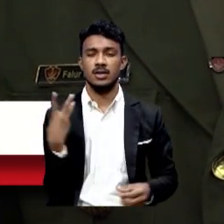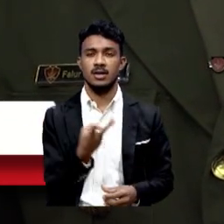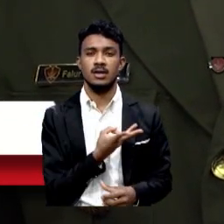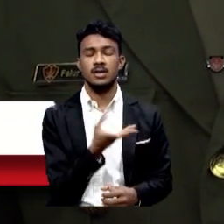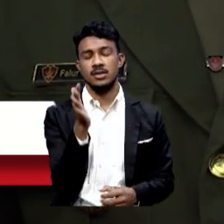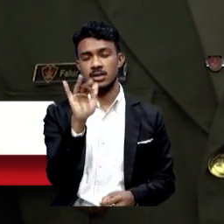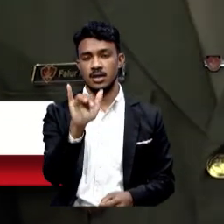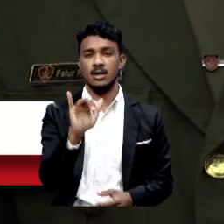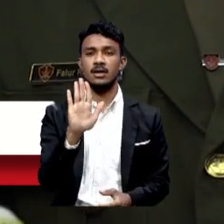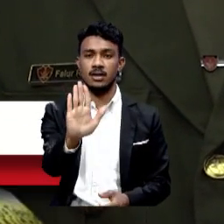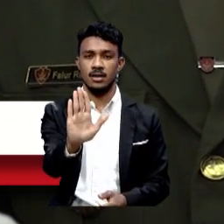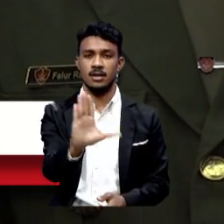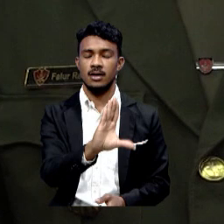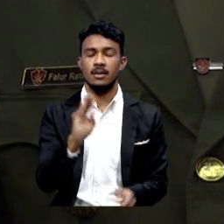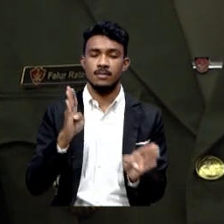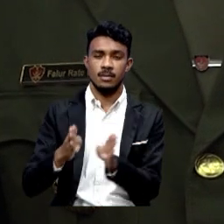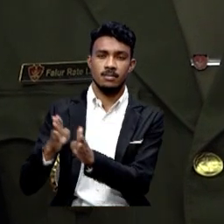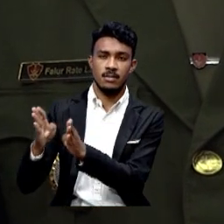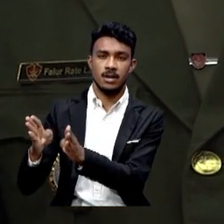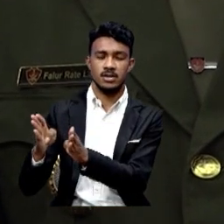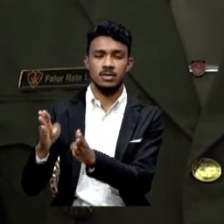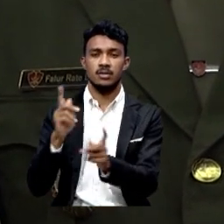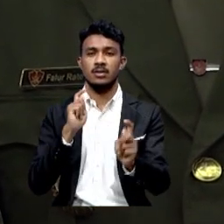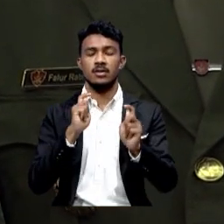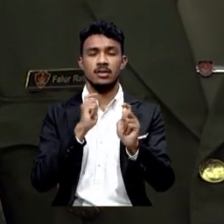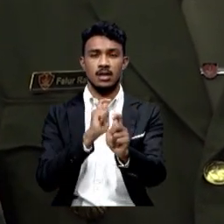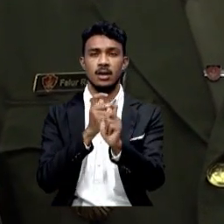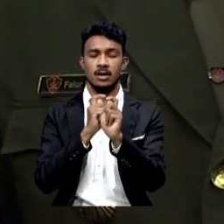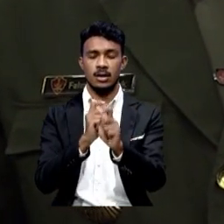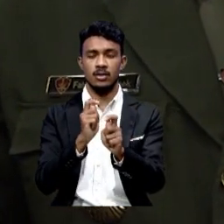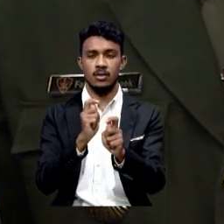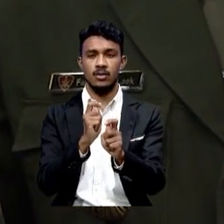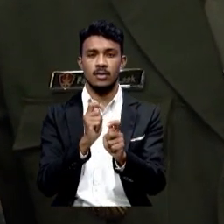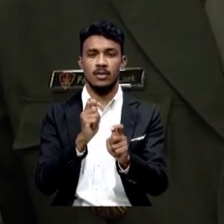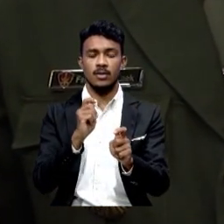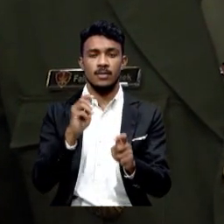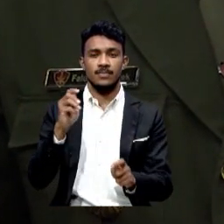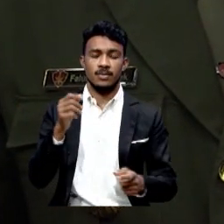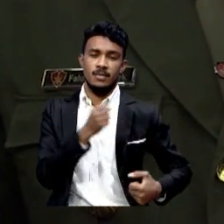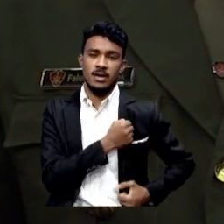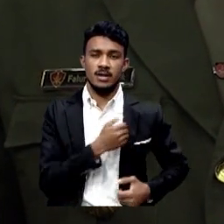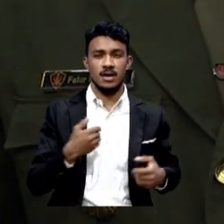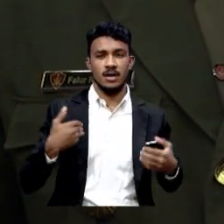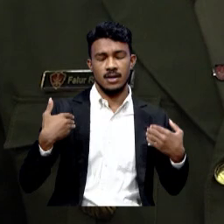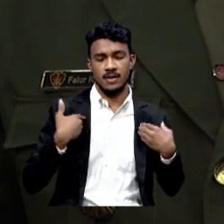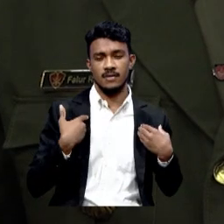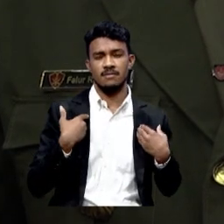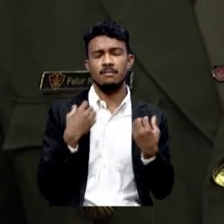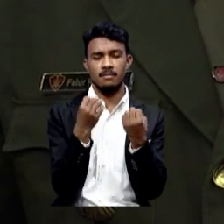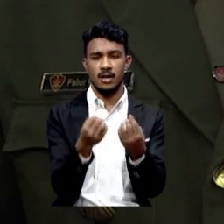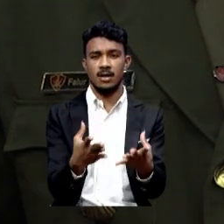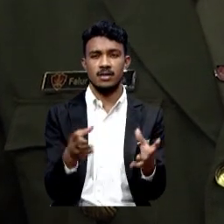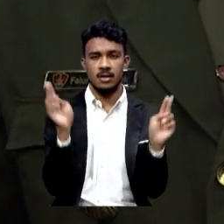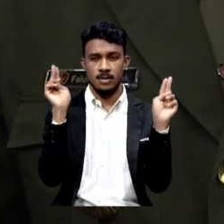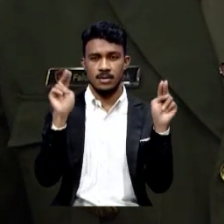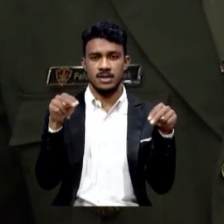tirania, preparação técnico-militar, operacional. E a boa baratão que precisa